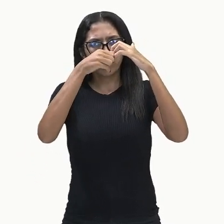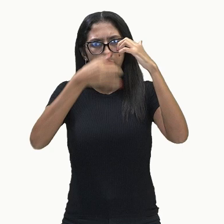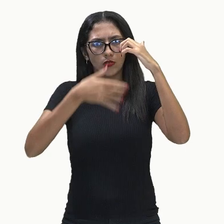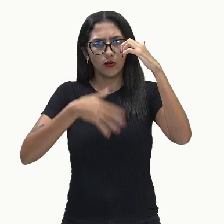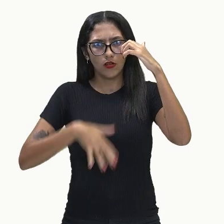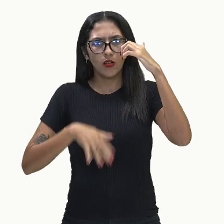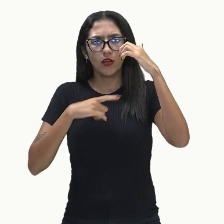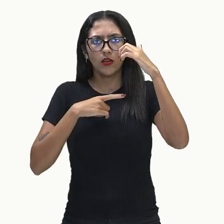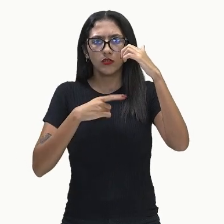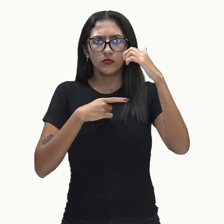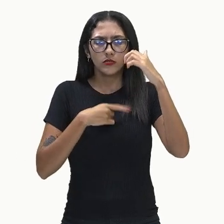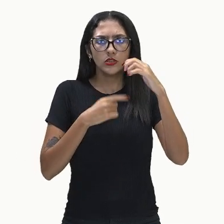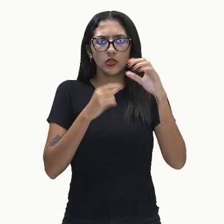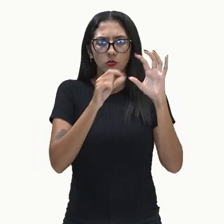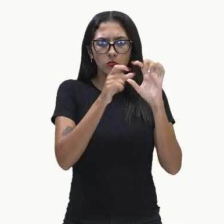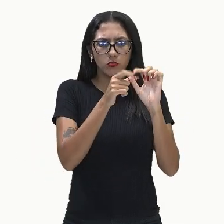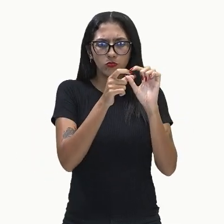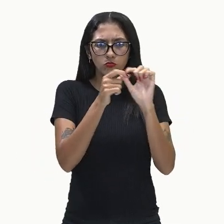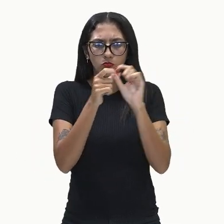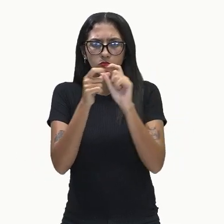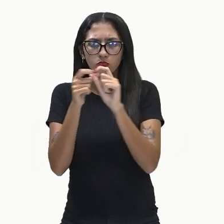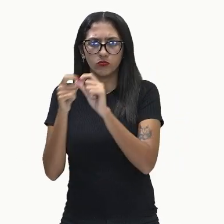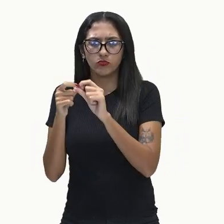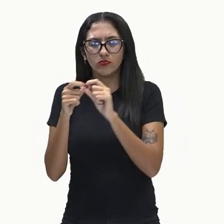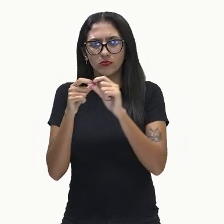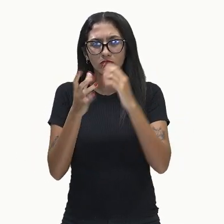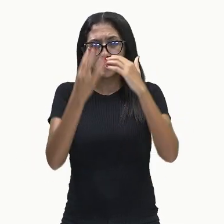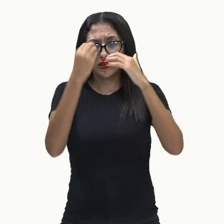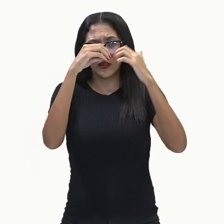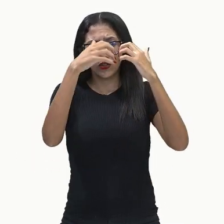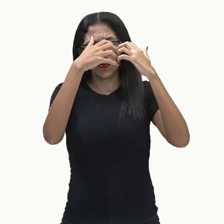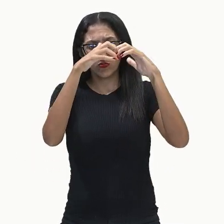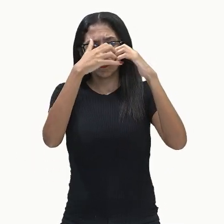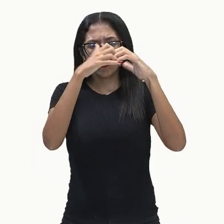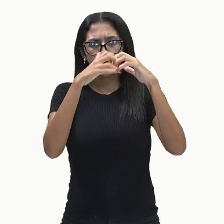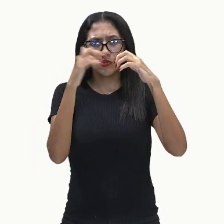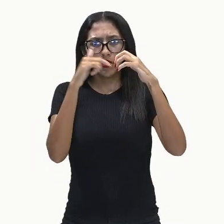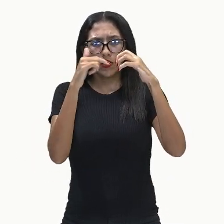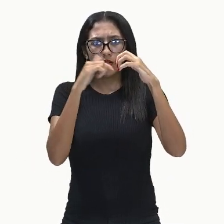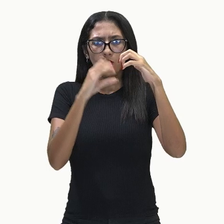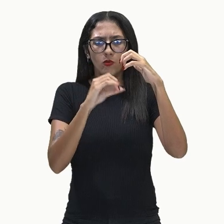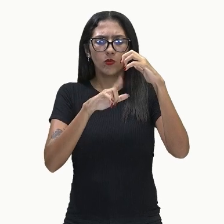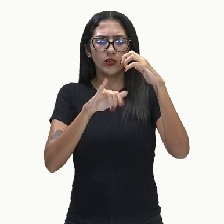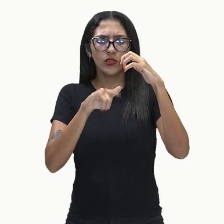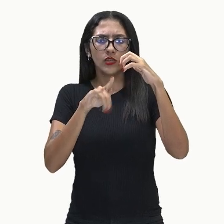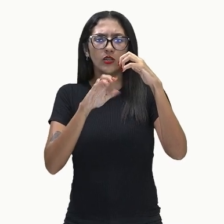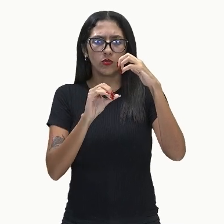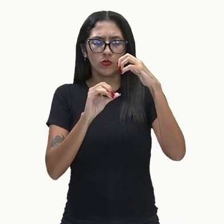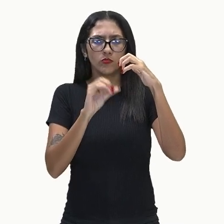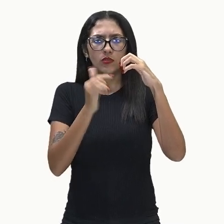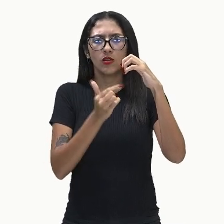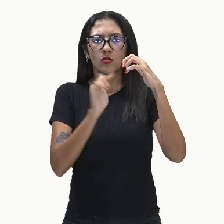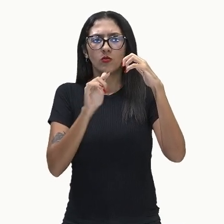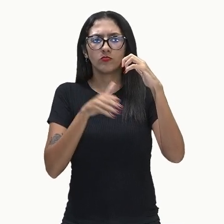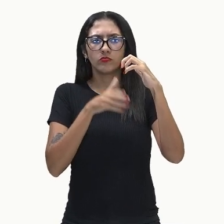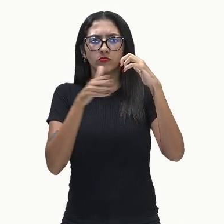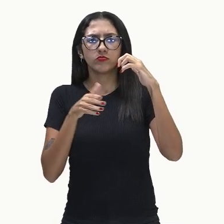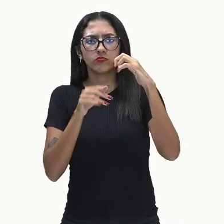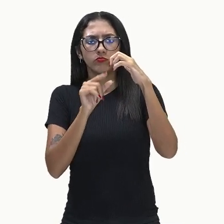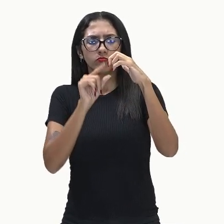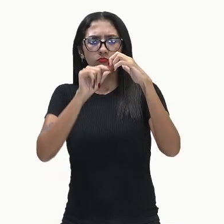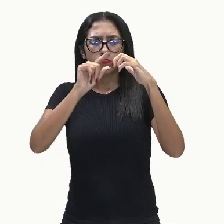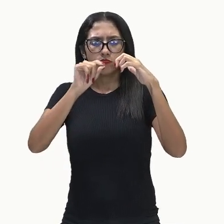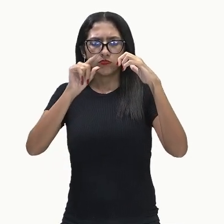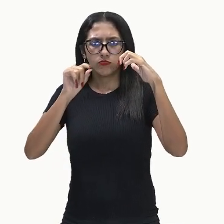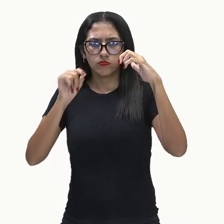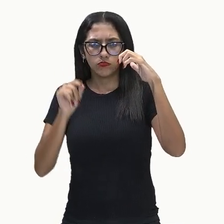de mielina no nosso cérebro, são os oligodendrócitos. Formando a bainha de mielina no nosso